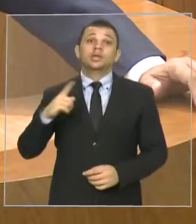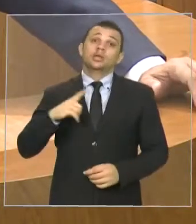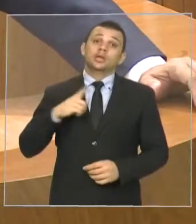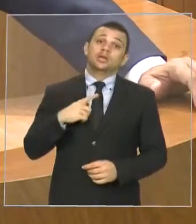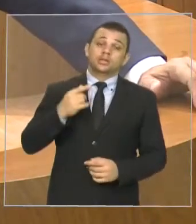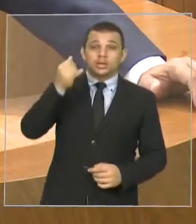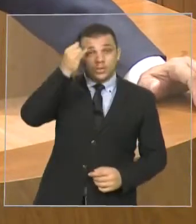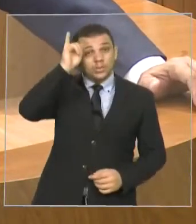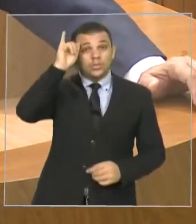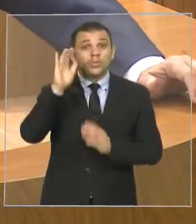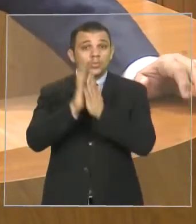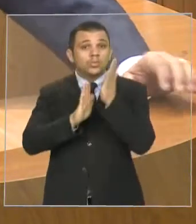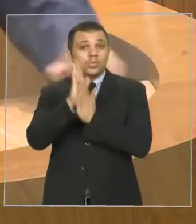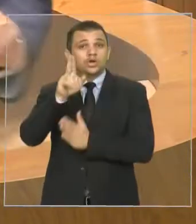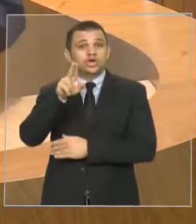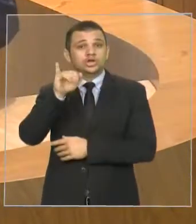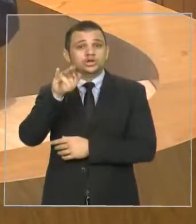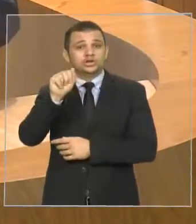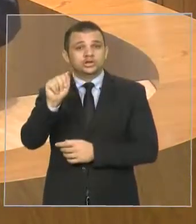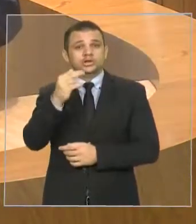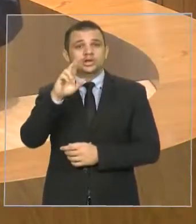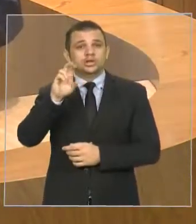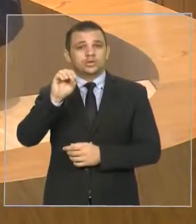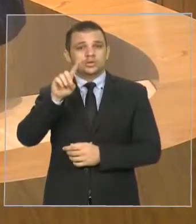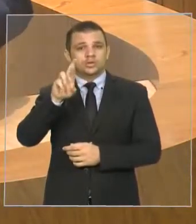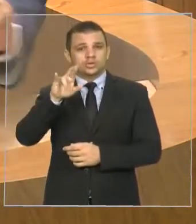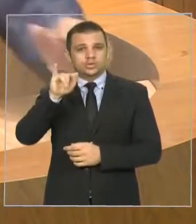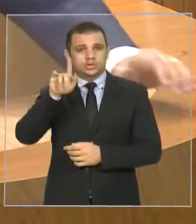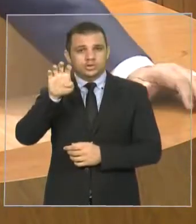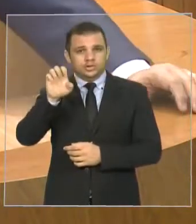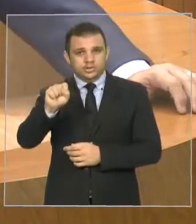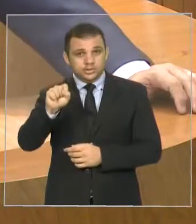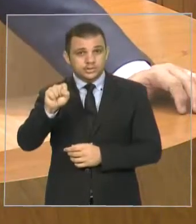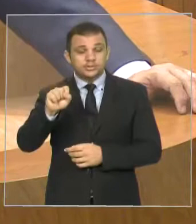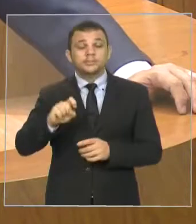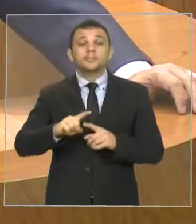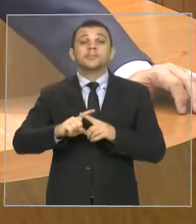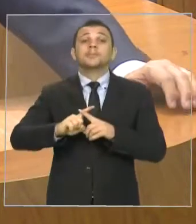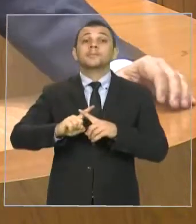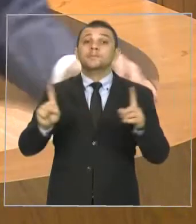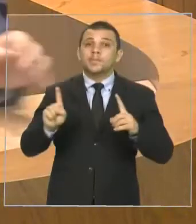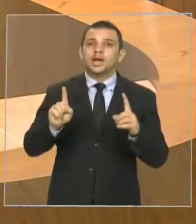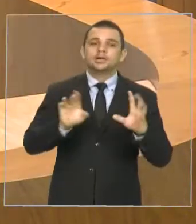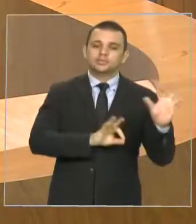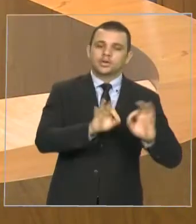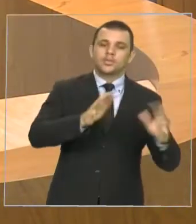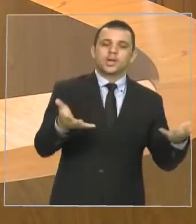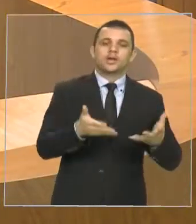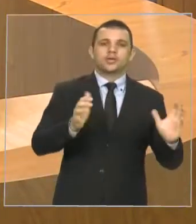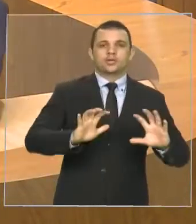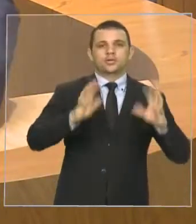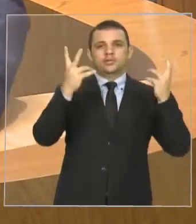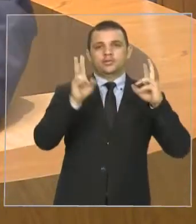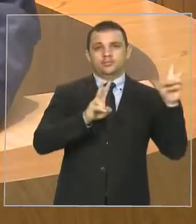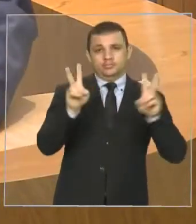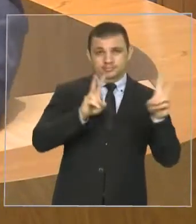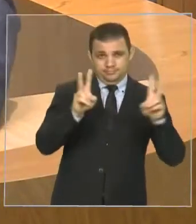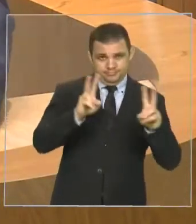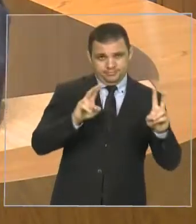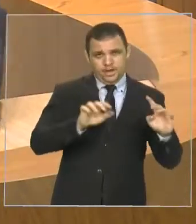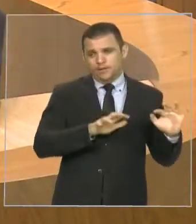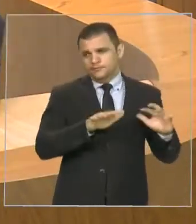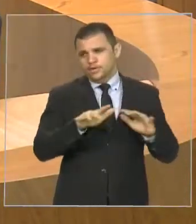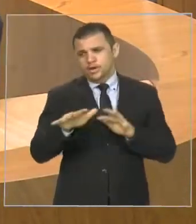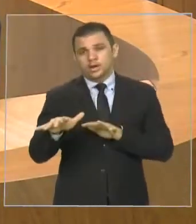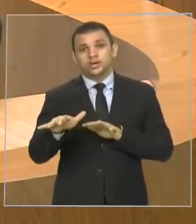todo diferente o blocão domina levou uma multidão às hoje são leis fazendo com que o bloco se